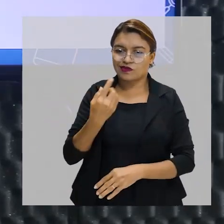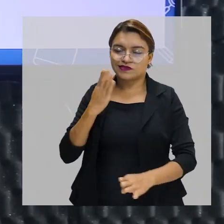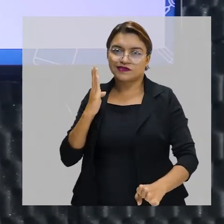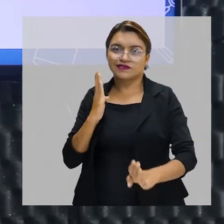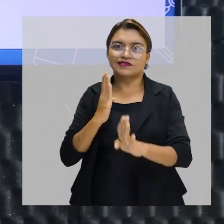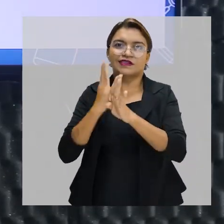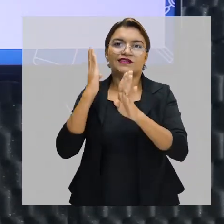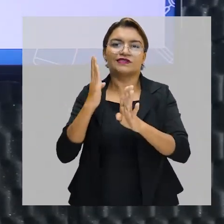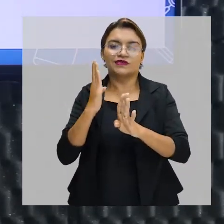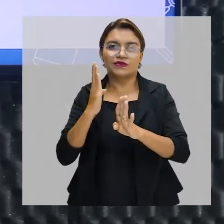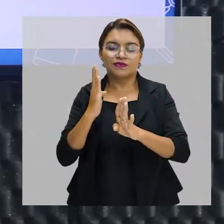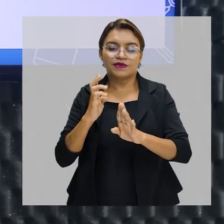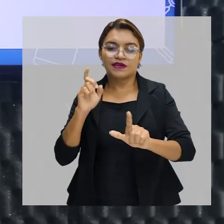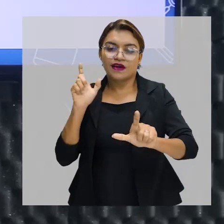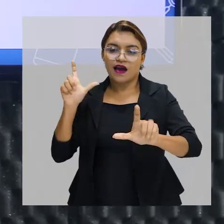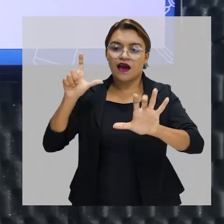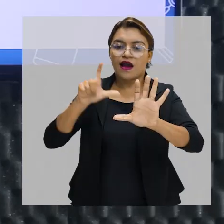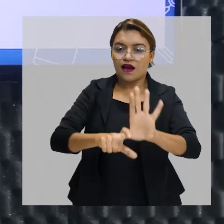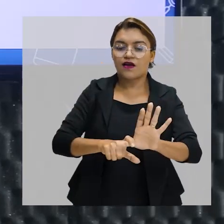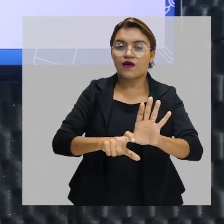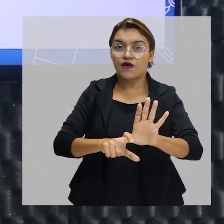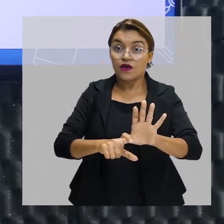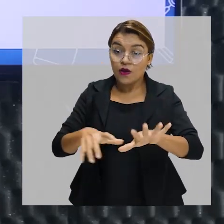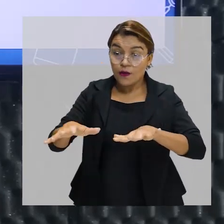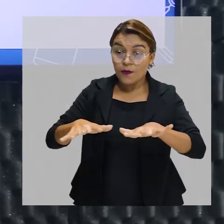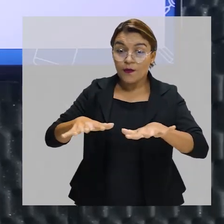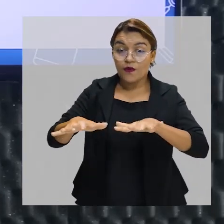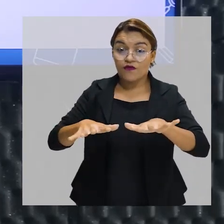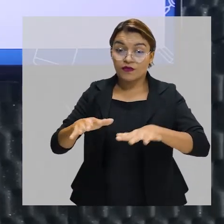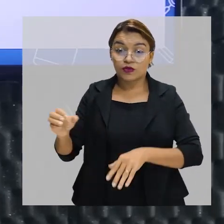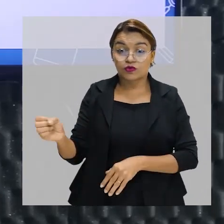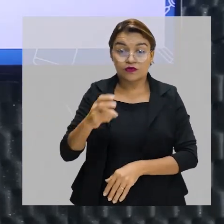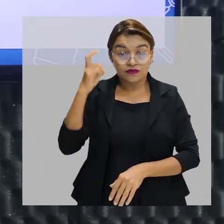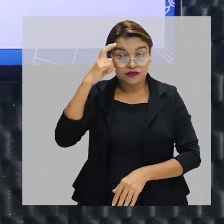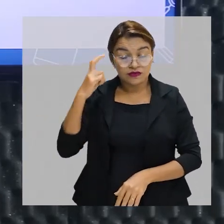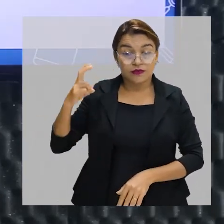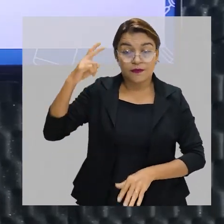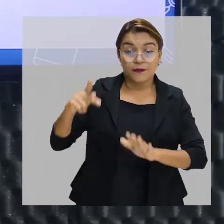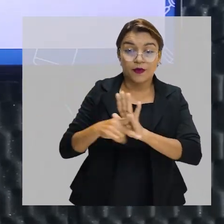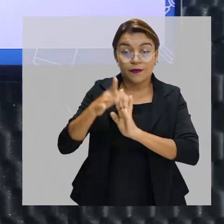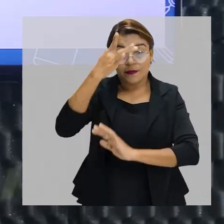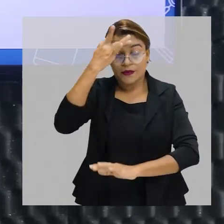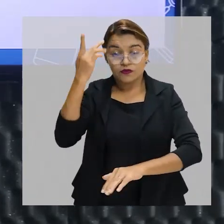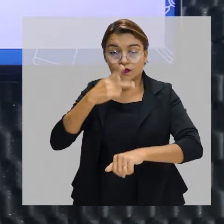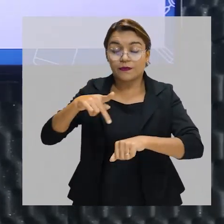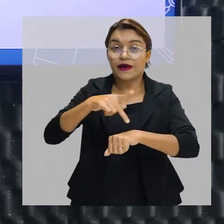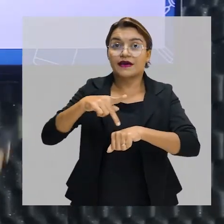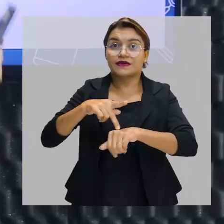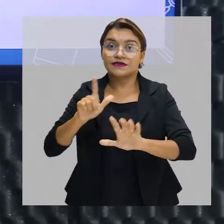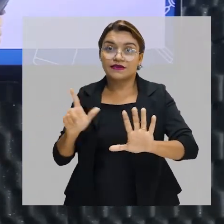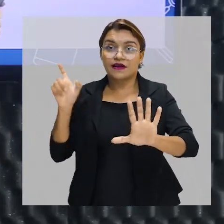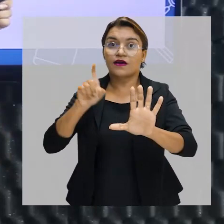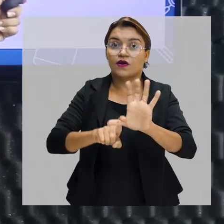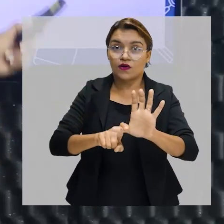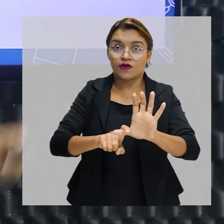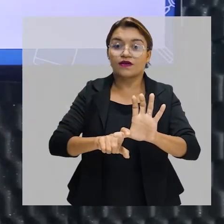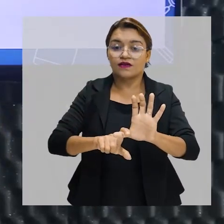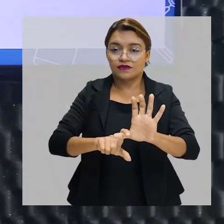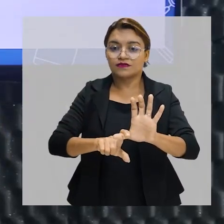a Angola, o movimento dos novos intelectuais angolanos propunha o resgate da